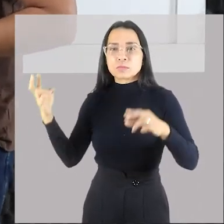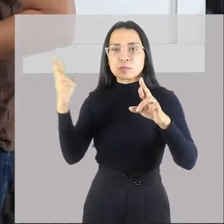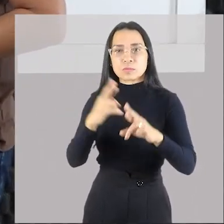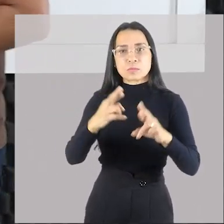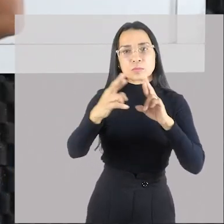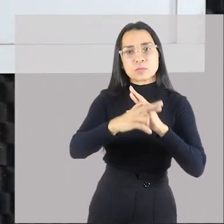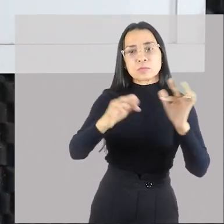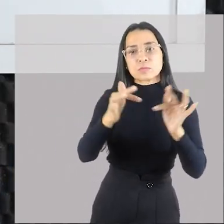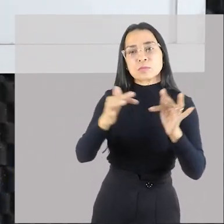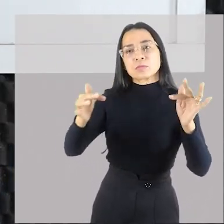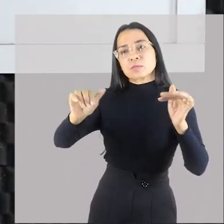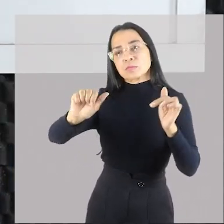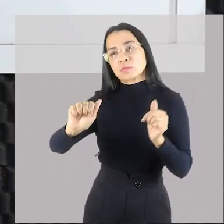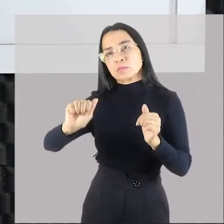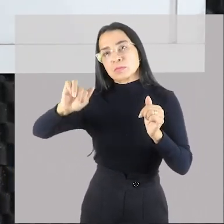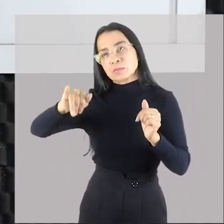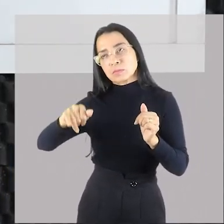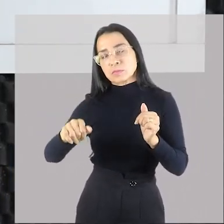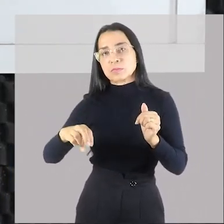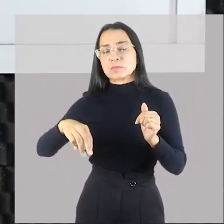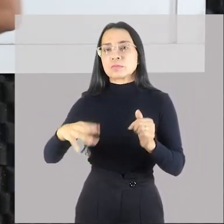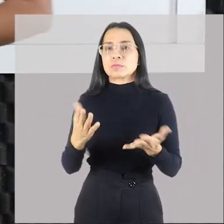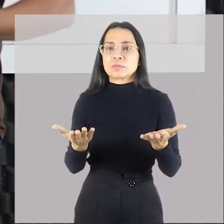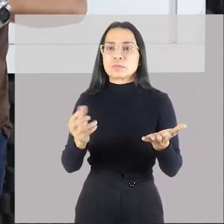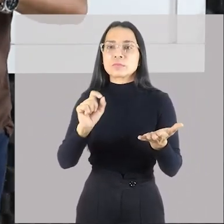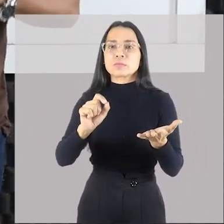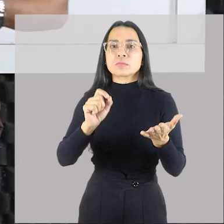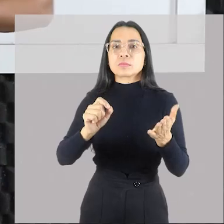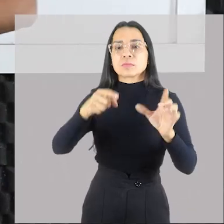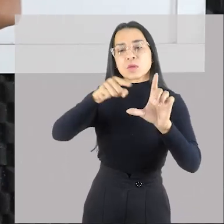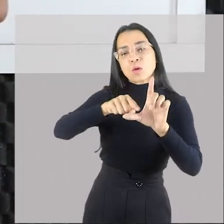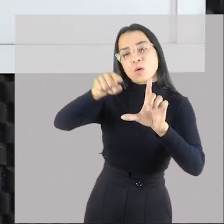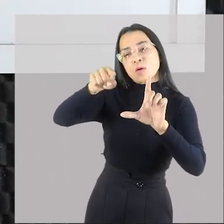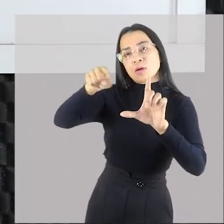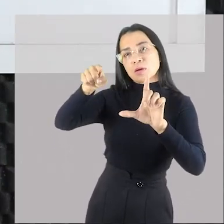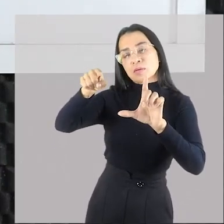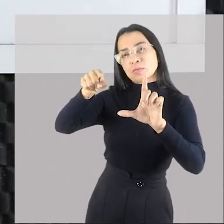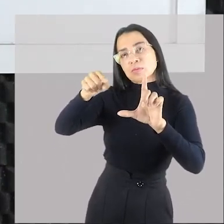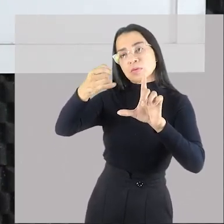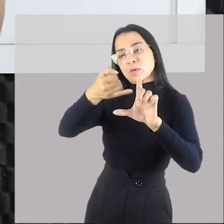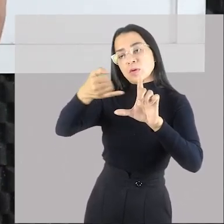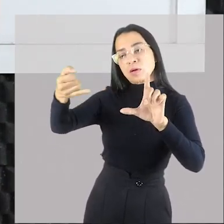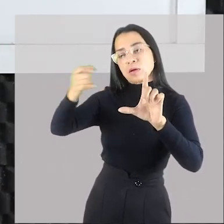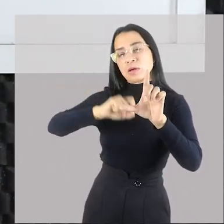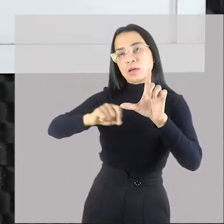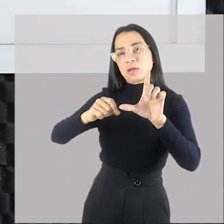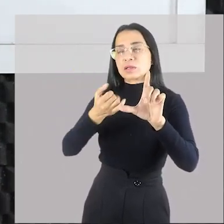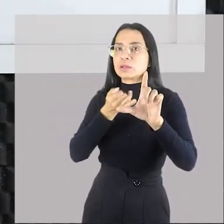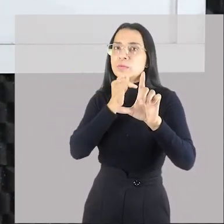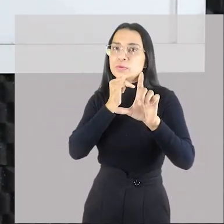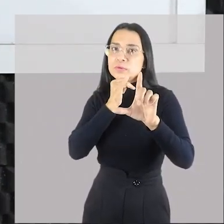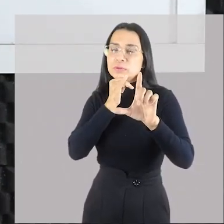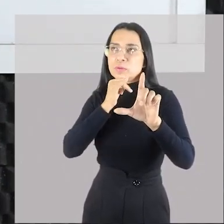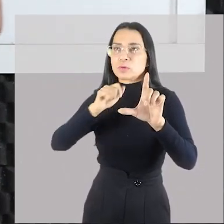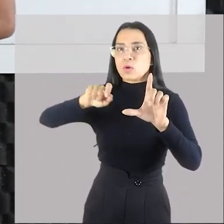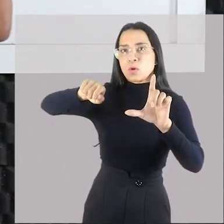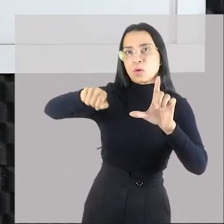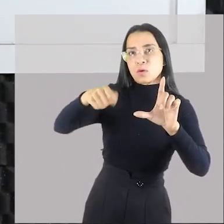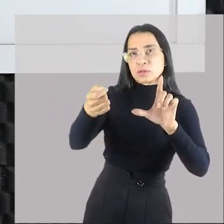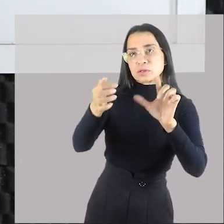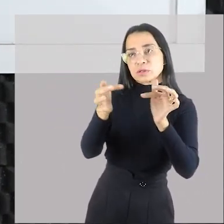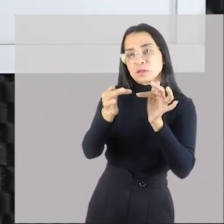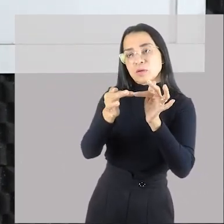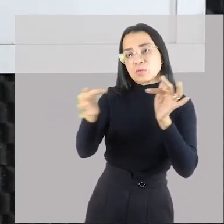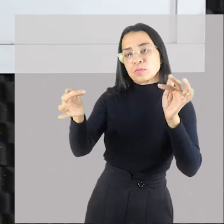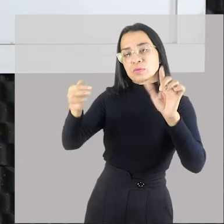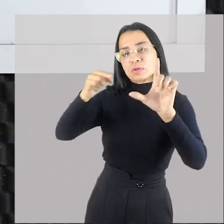função afim, que o gráfico é uma reta, você consegue ver isso através do gráfico, né? No